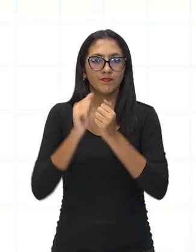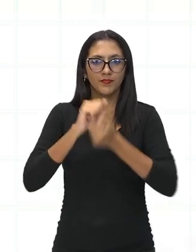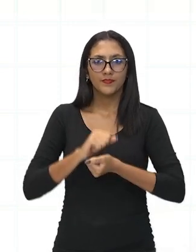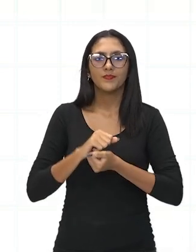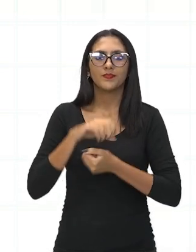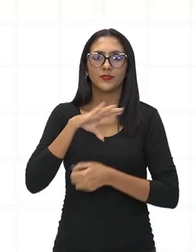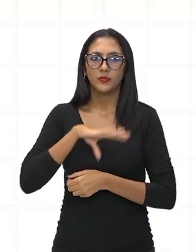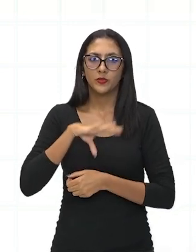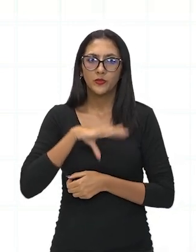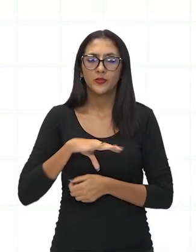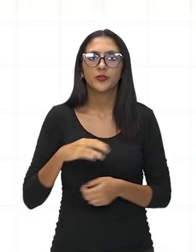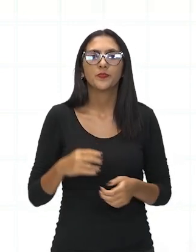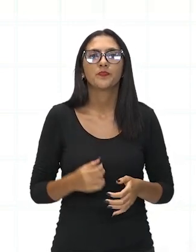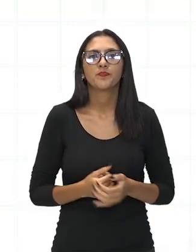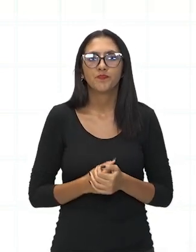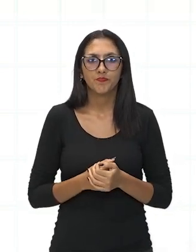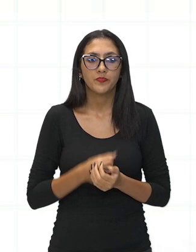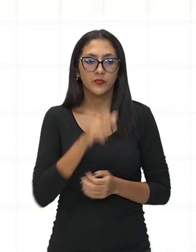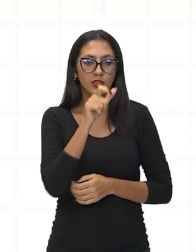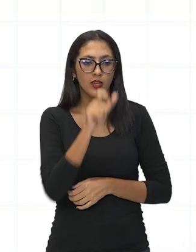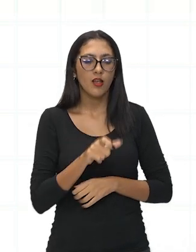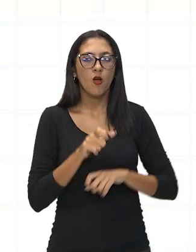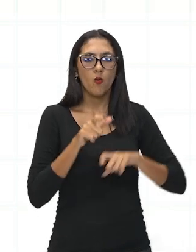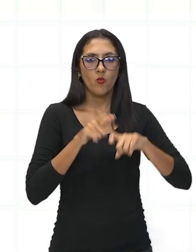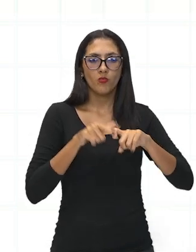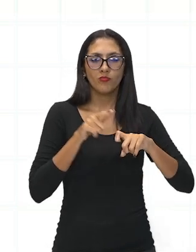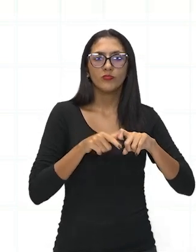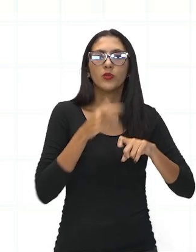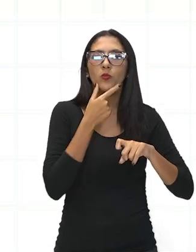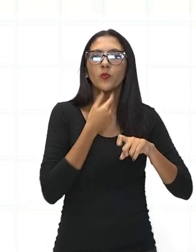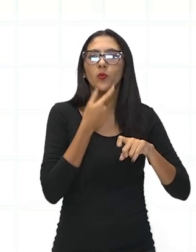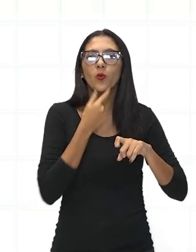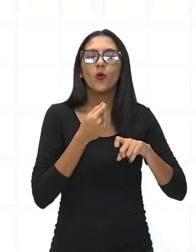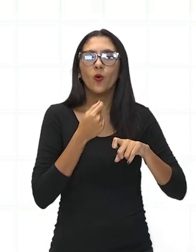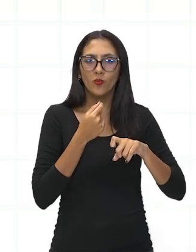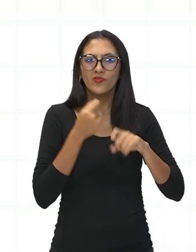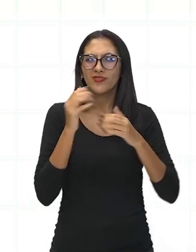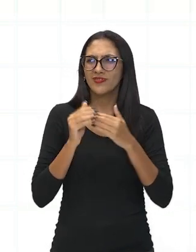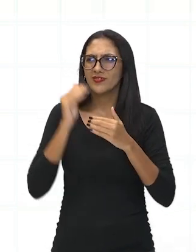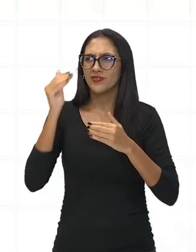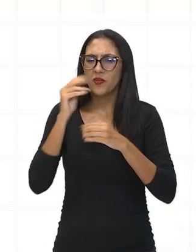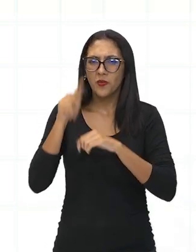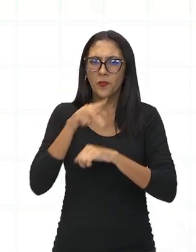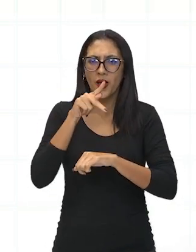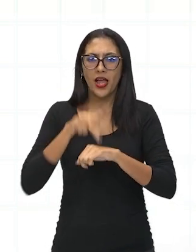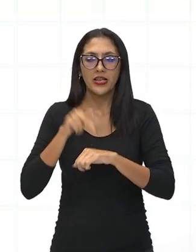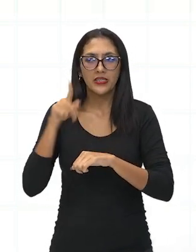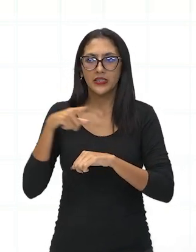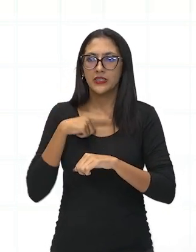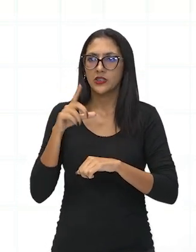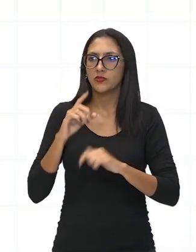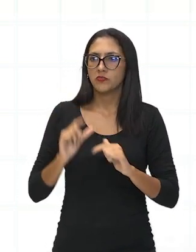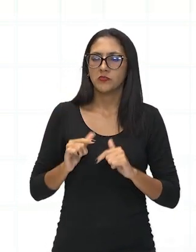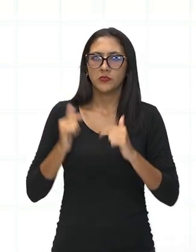o médico da Nova Zelândia, ele teve uma experiência assim muito terrível